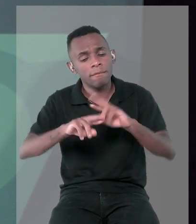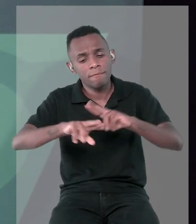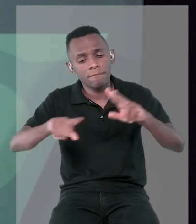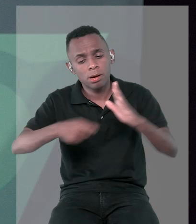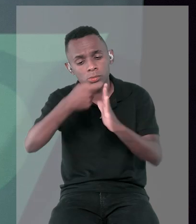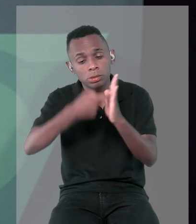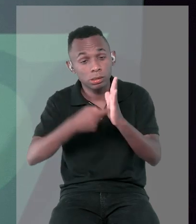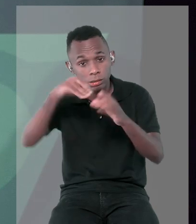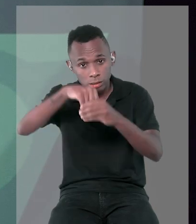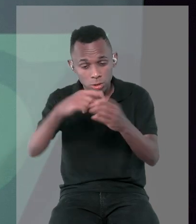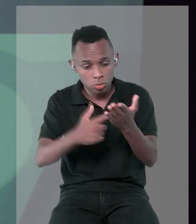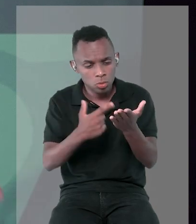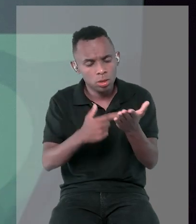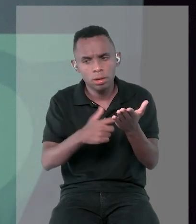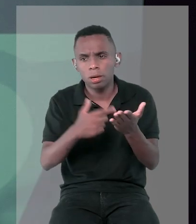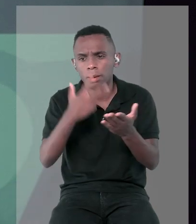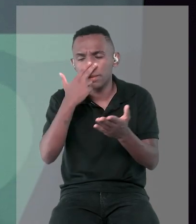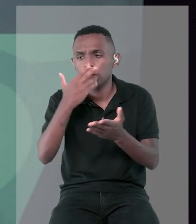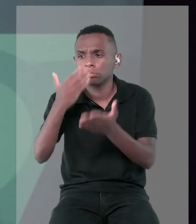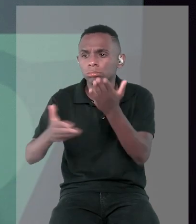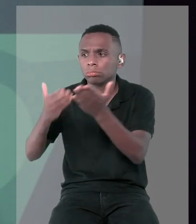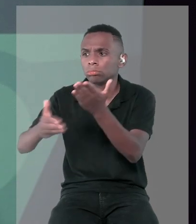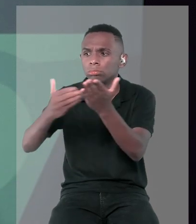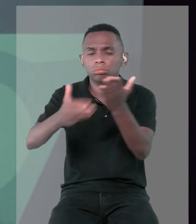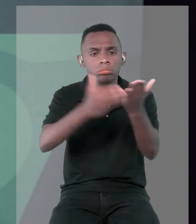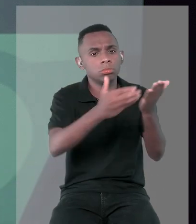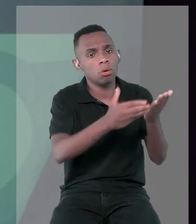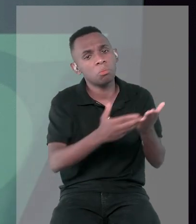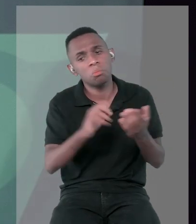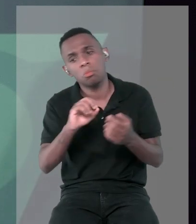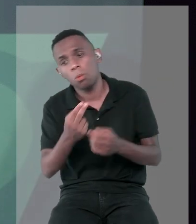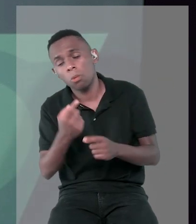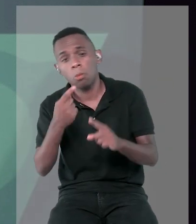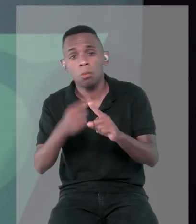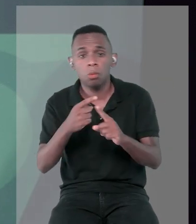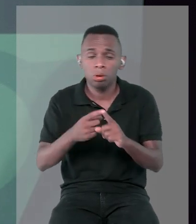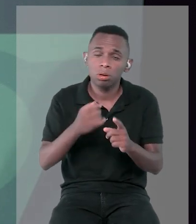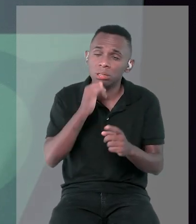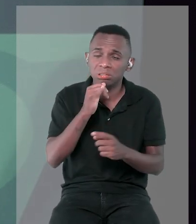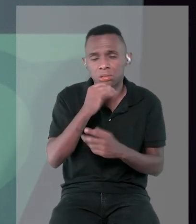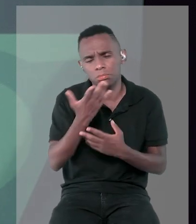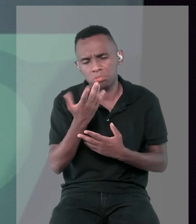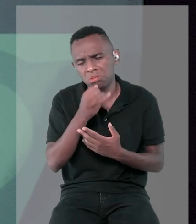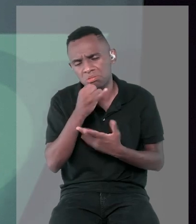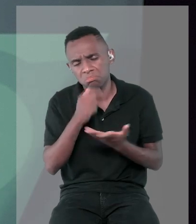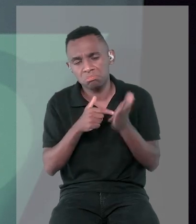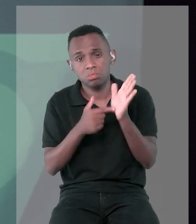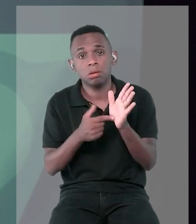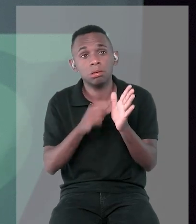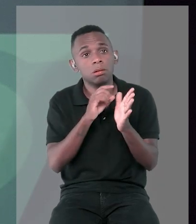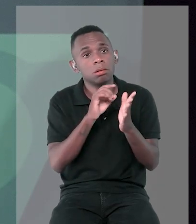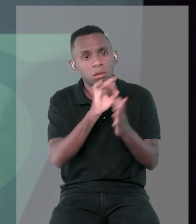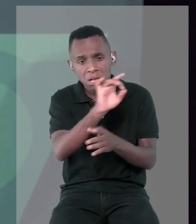dos textos que aí estão, eles iam ficar perdidos. Tá? Ou porque eles estavam, por exemplo, eu vou dar alguns